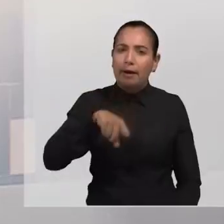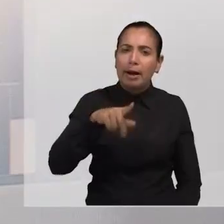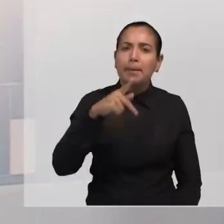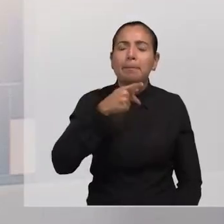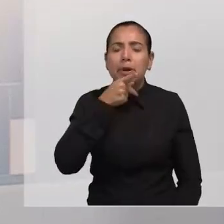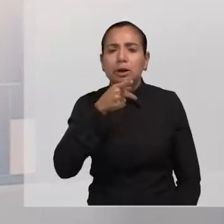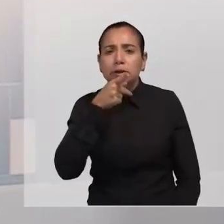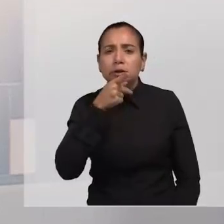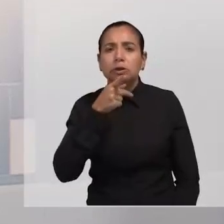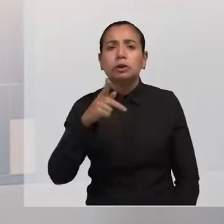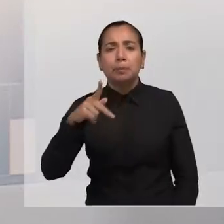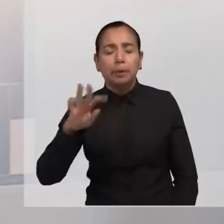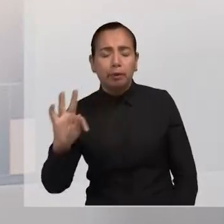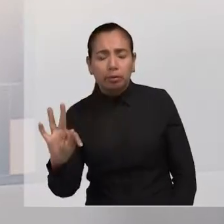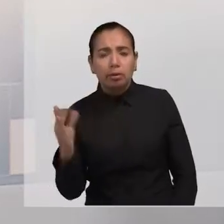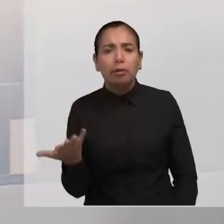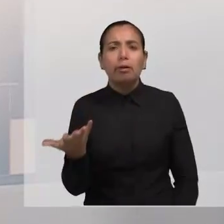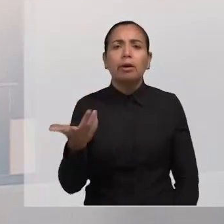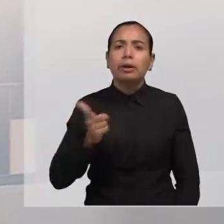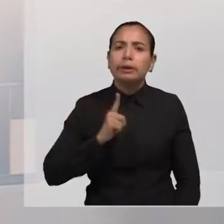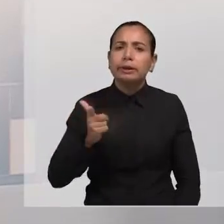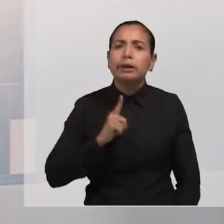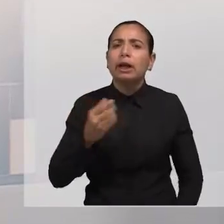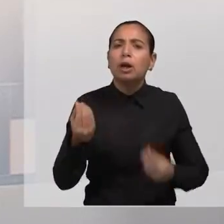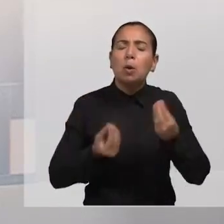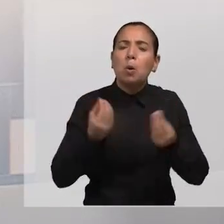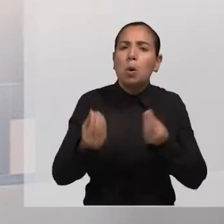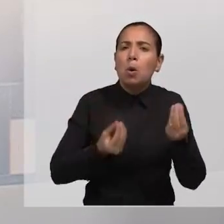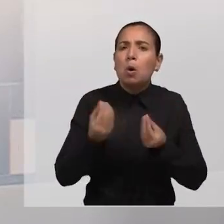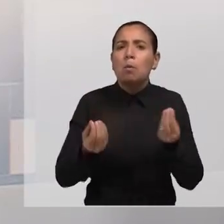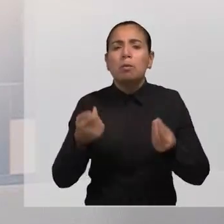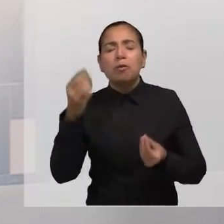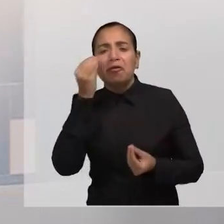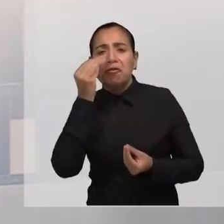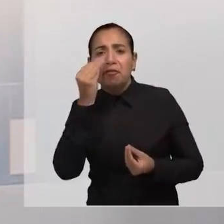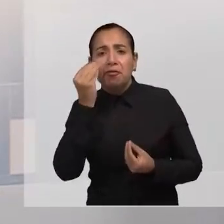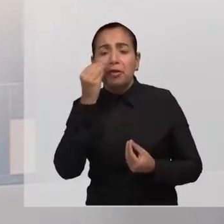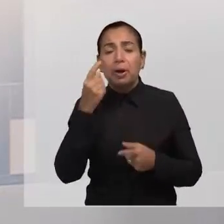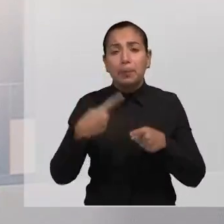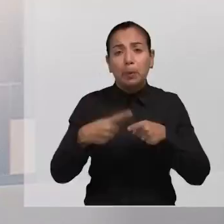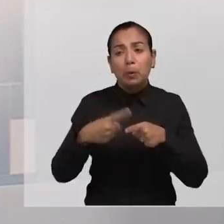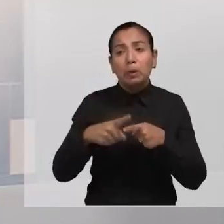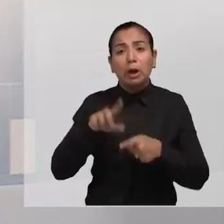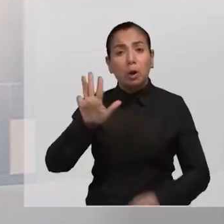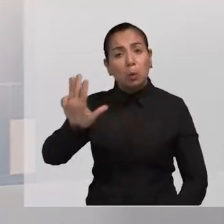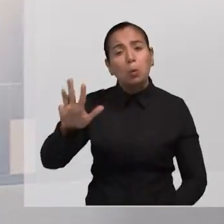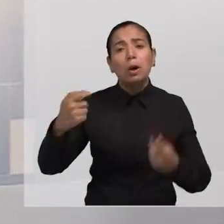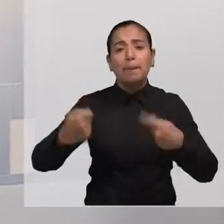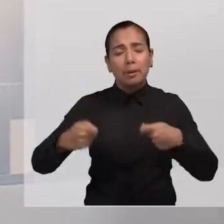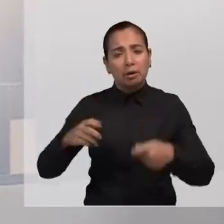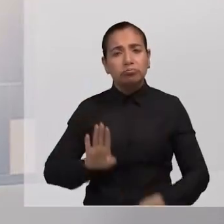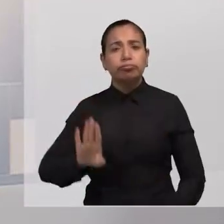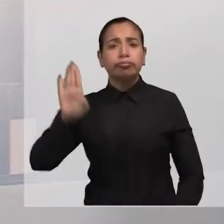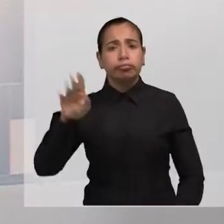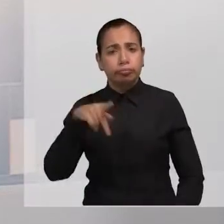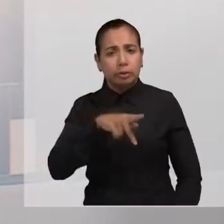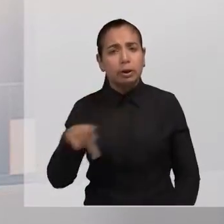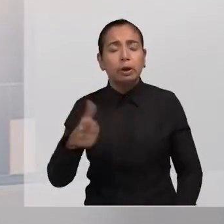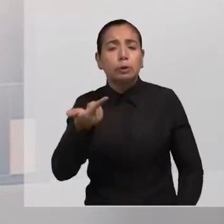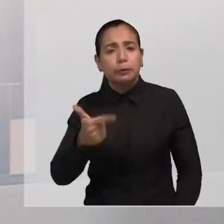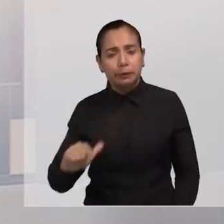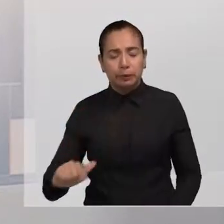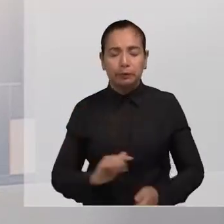manteve o mantra e a peça publicitária de que Lula seria candidato sob pau e pedra. O